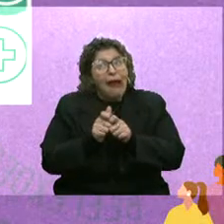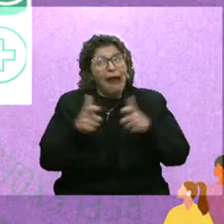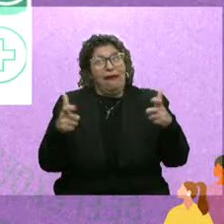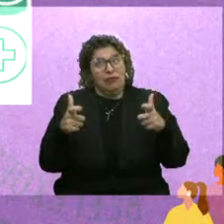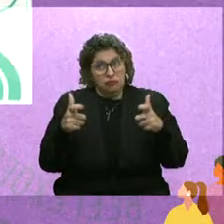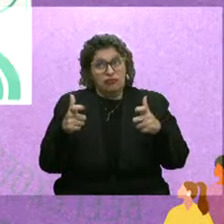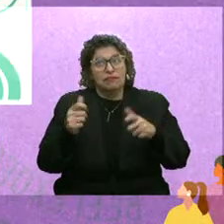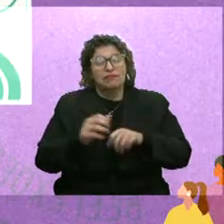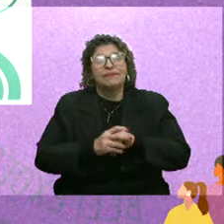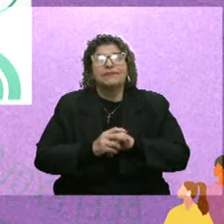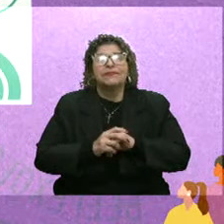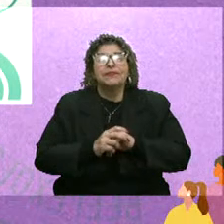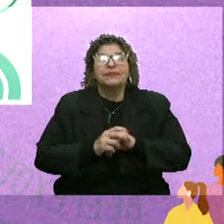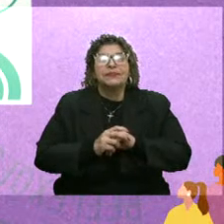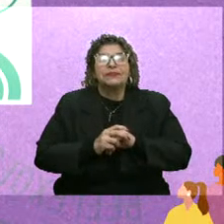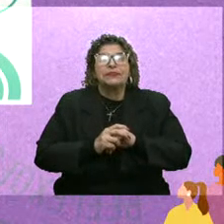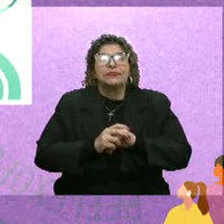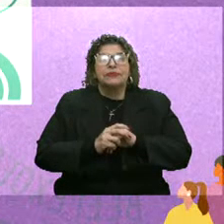grande.